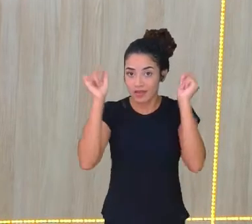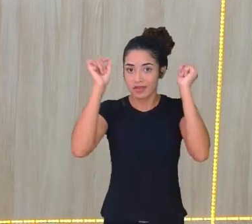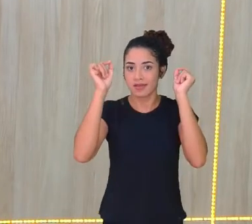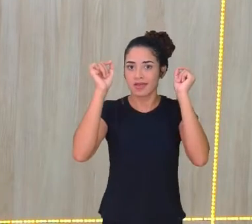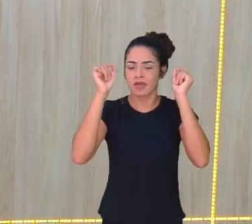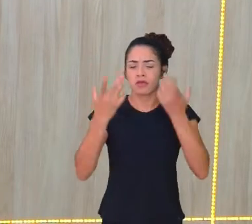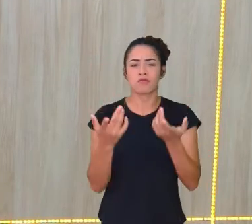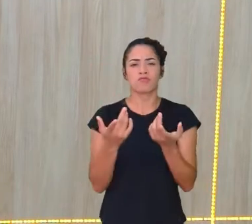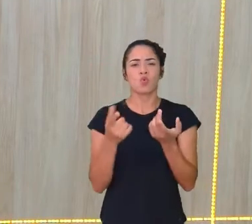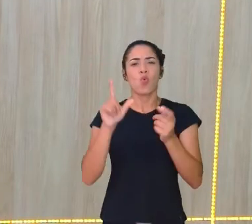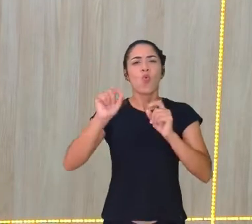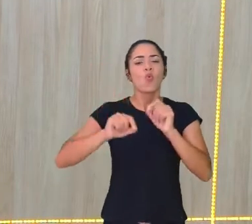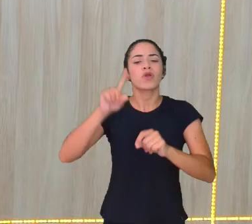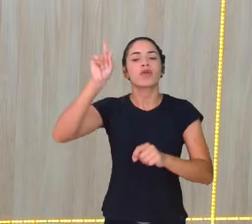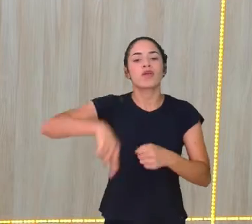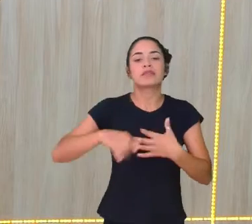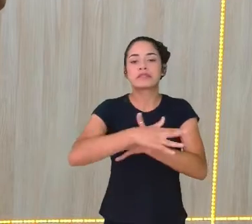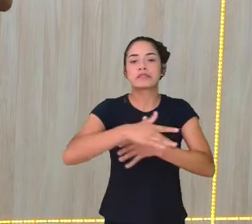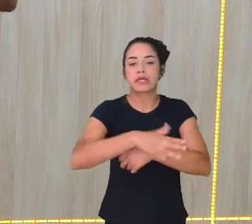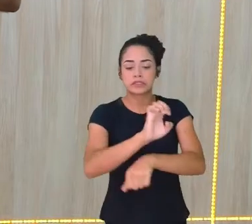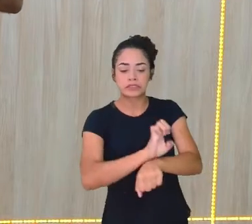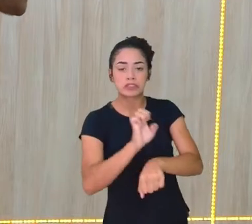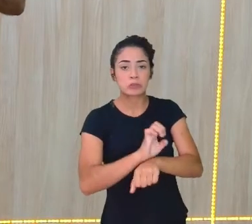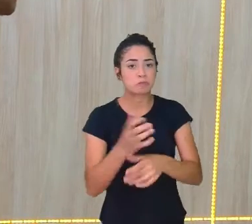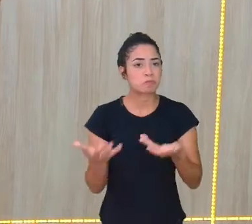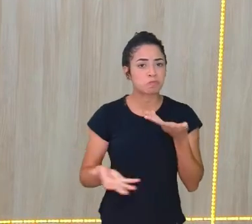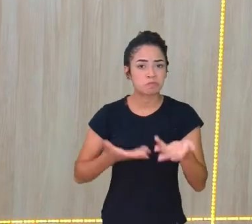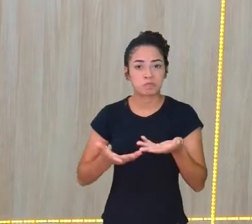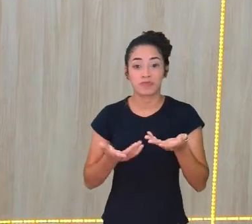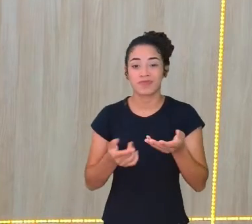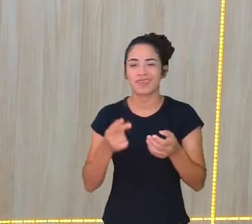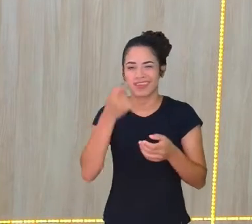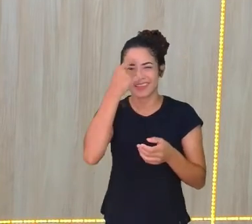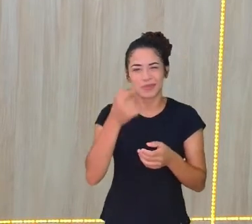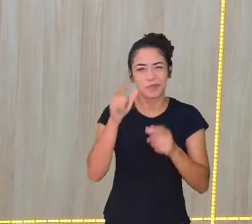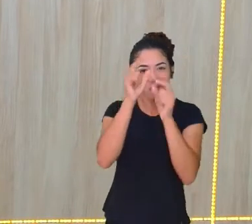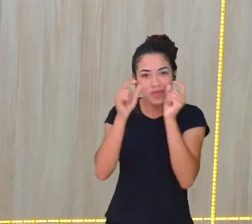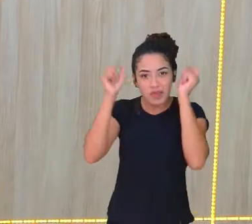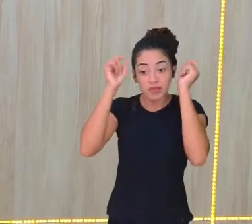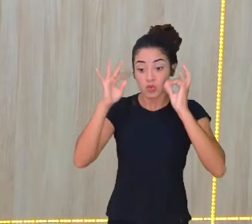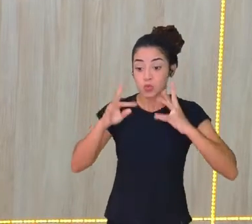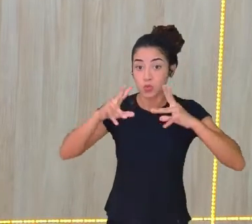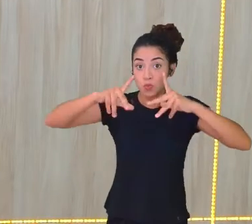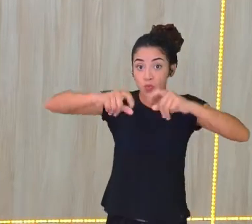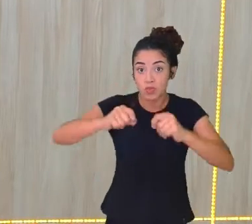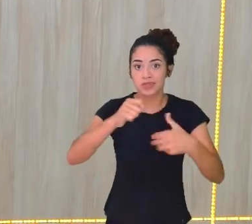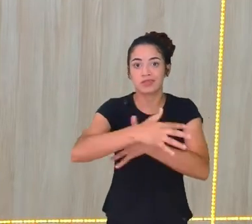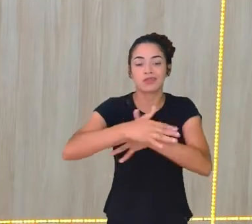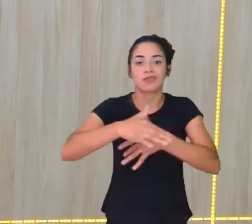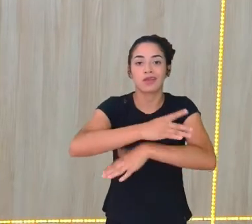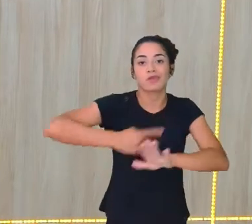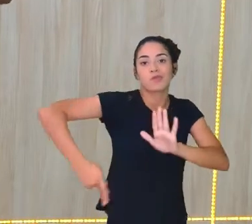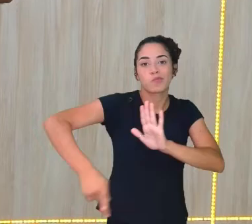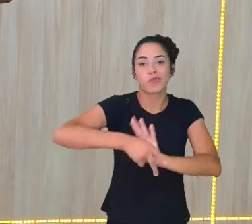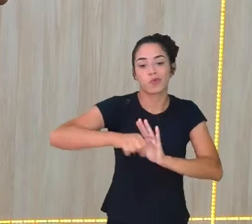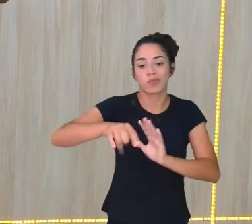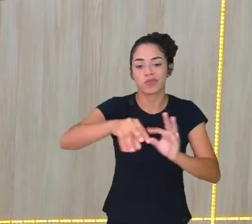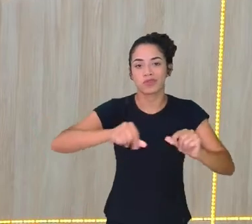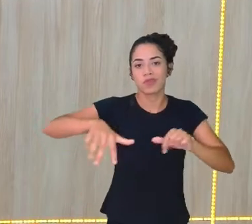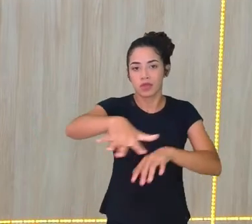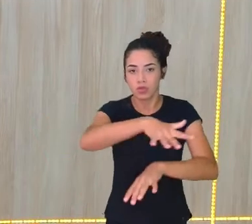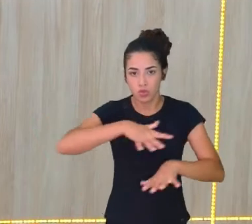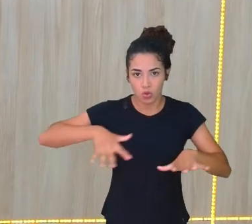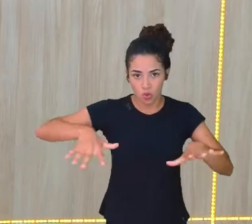que é uma cidade-estado? No caso da Grécia, todas as cidades, né, elas pertenciam ao mesmo